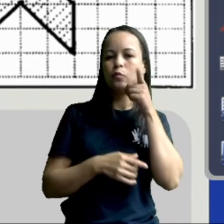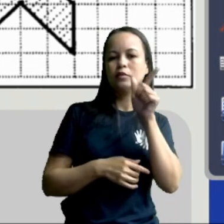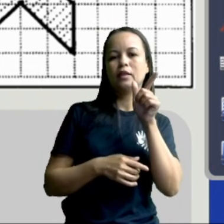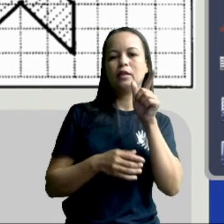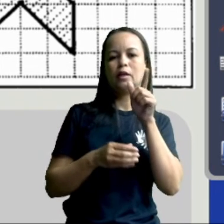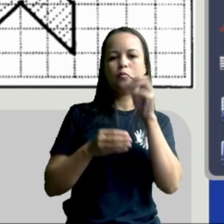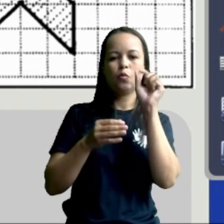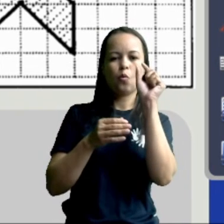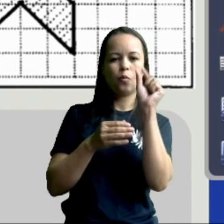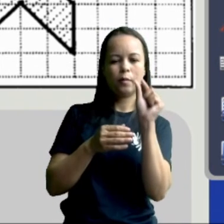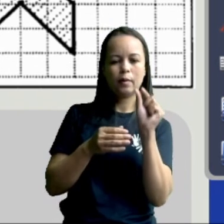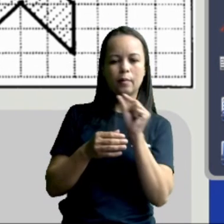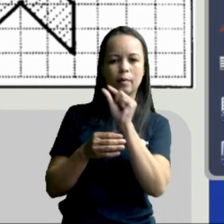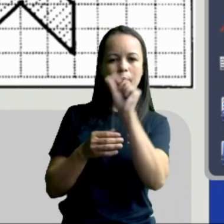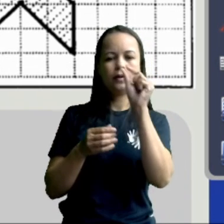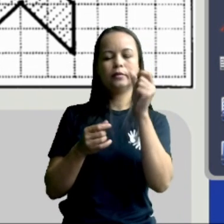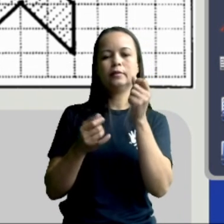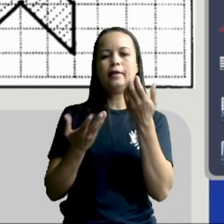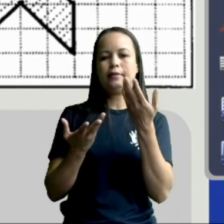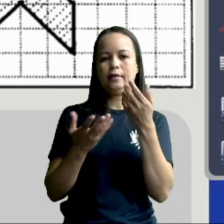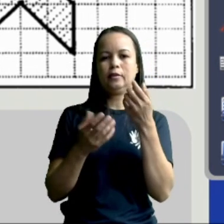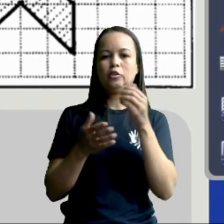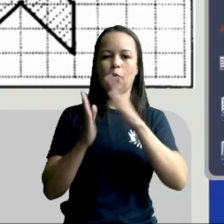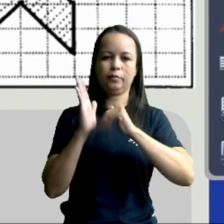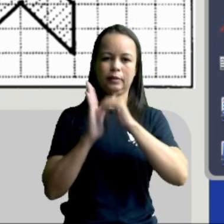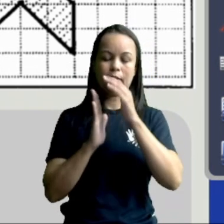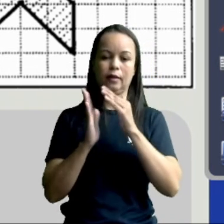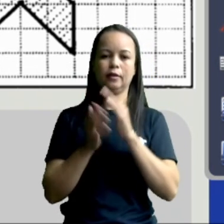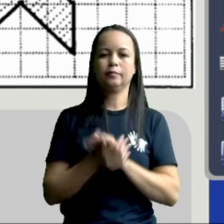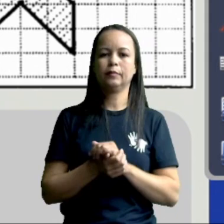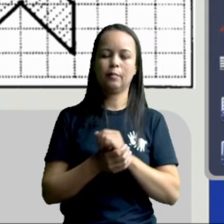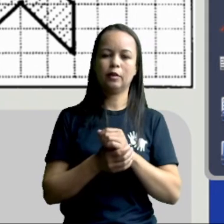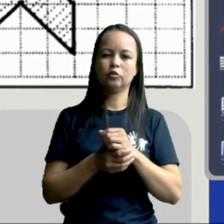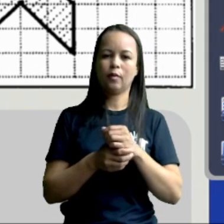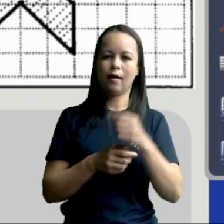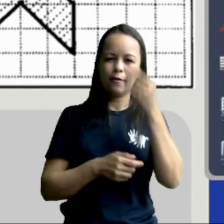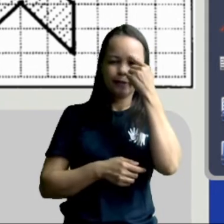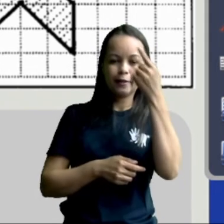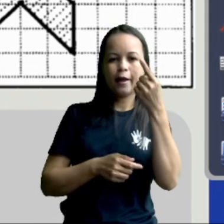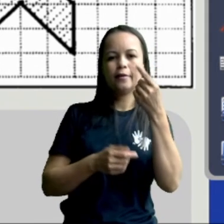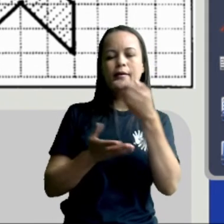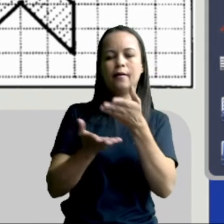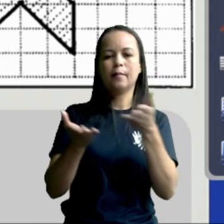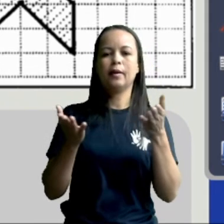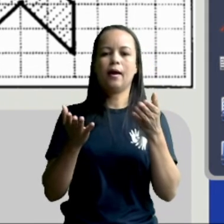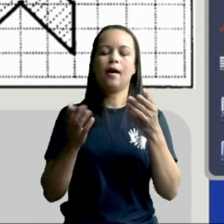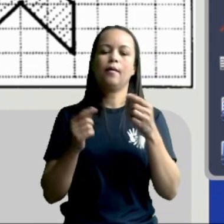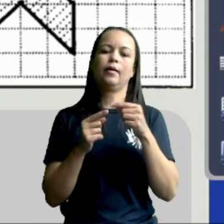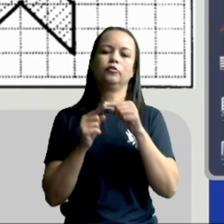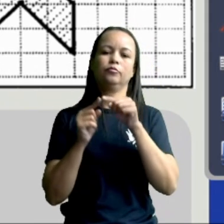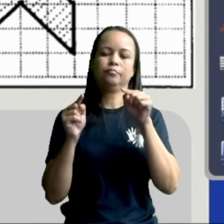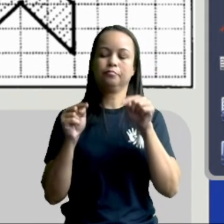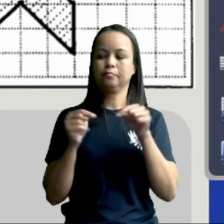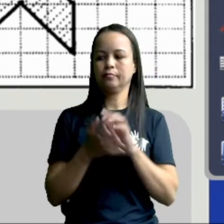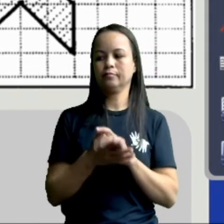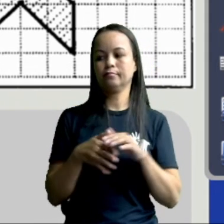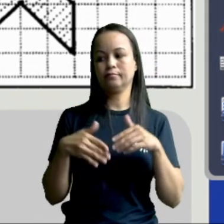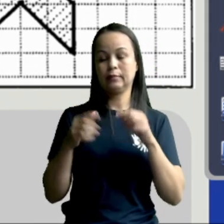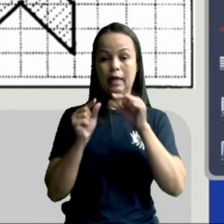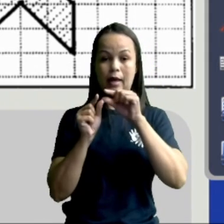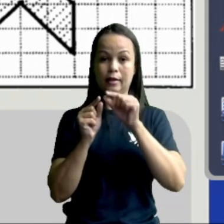conseguimos preencher essa região pintada. Mesma ideia para essa imagem aí da setinha, tá bom? Então é